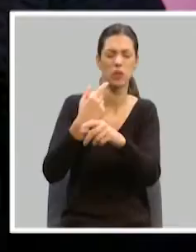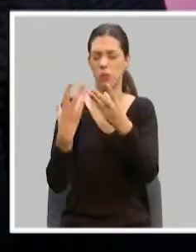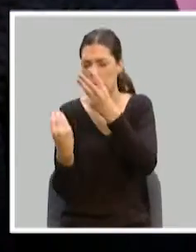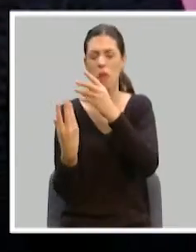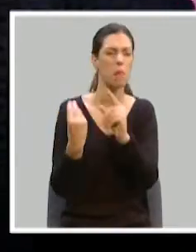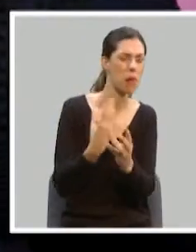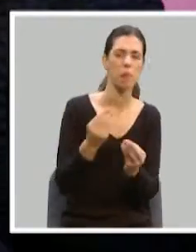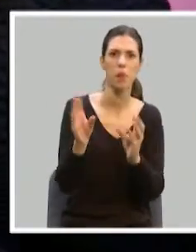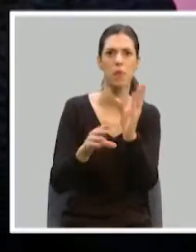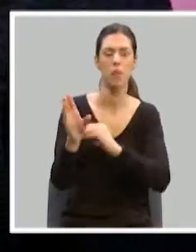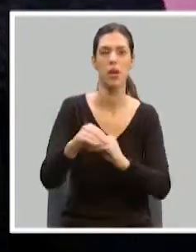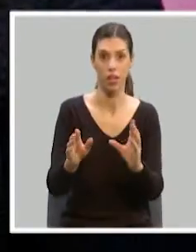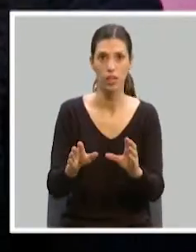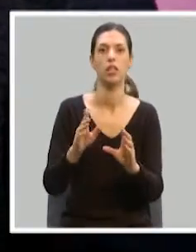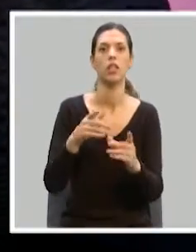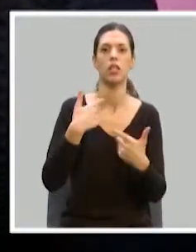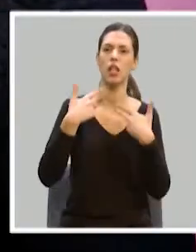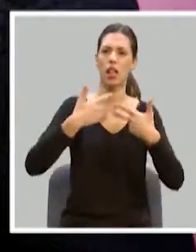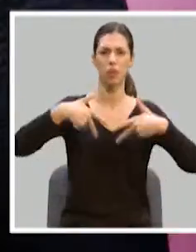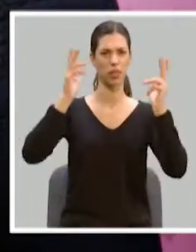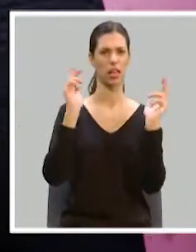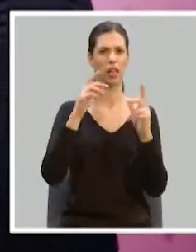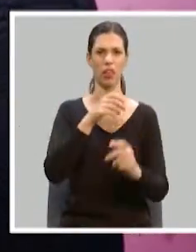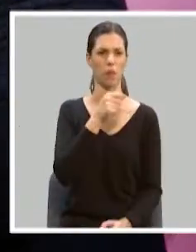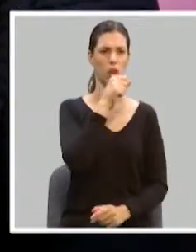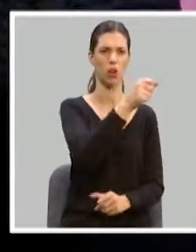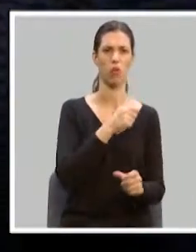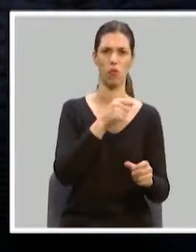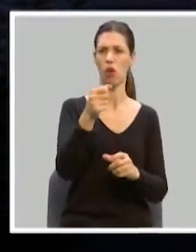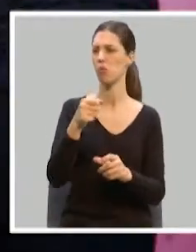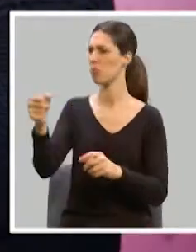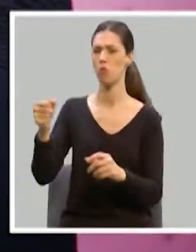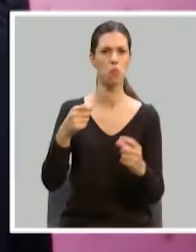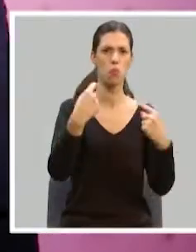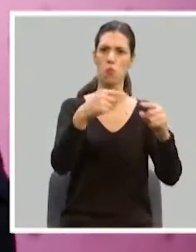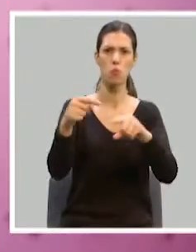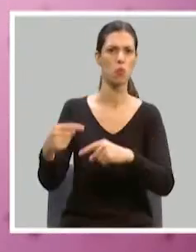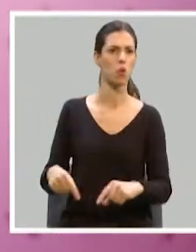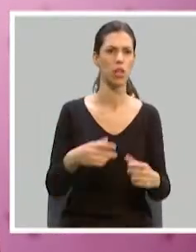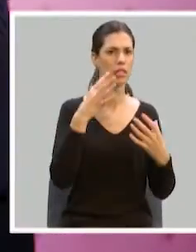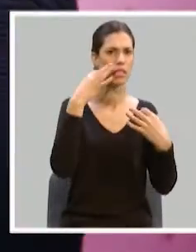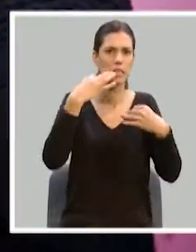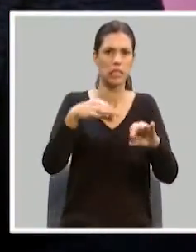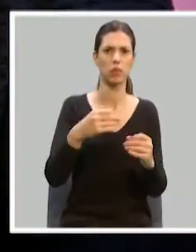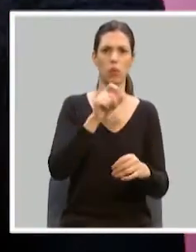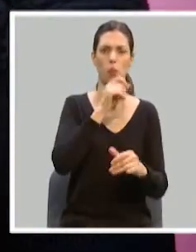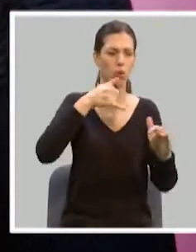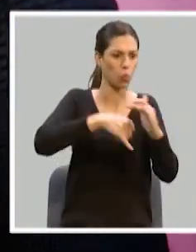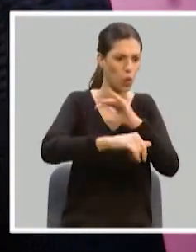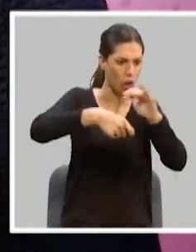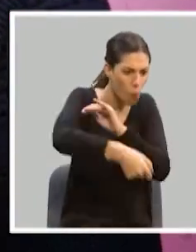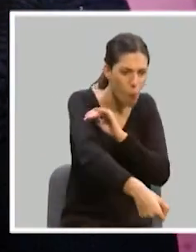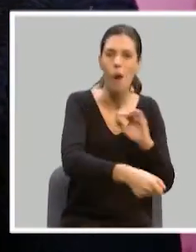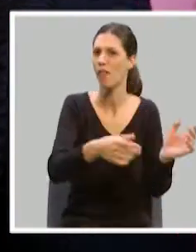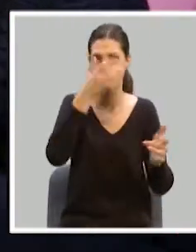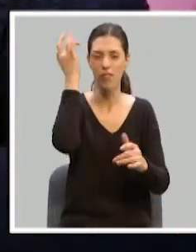baterias e não sei que vá eu adoro esta liberdade de andar com microfone e vou entrevistar toda a gente nem que seja o buraco mais fundo